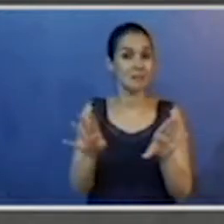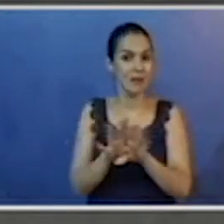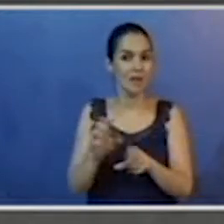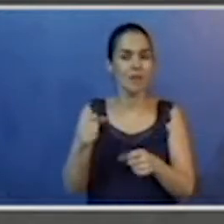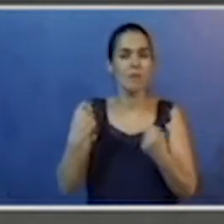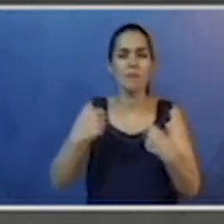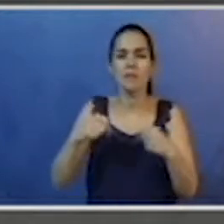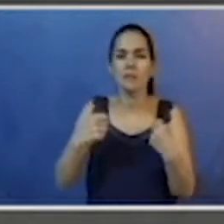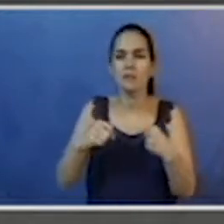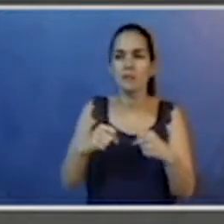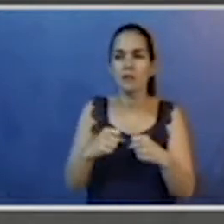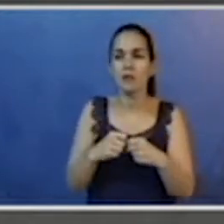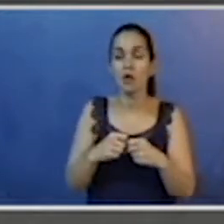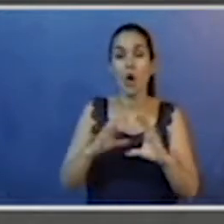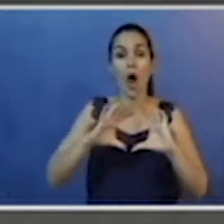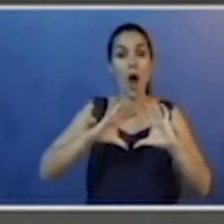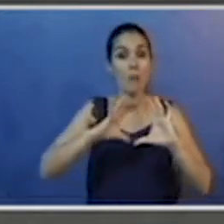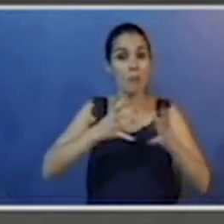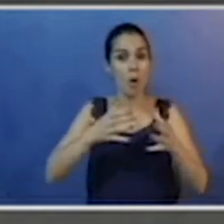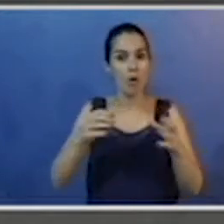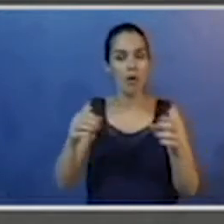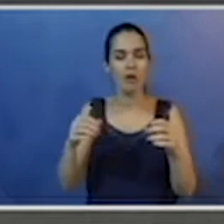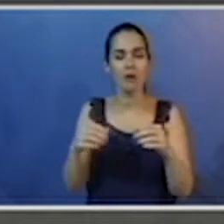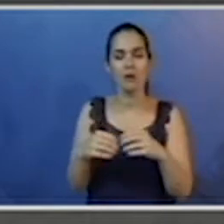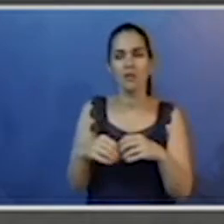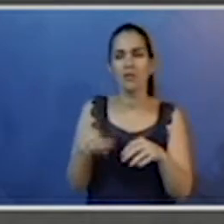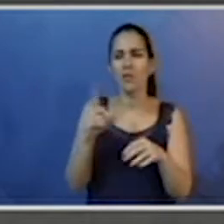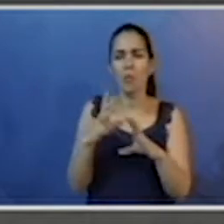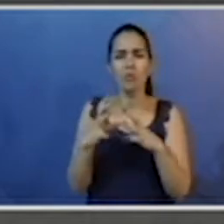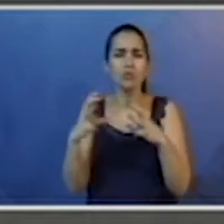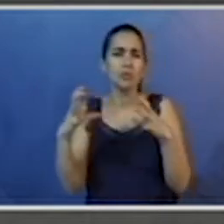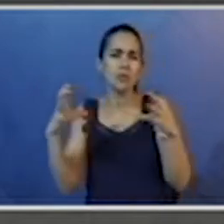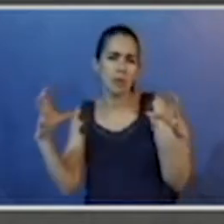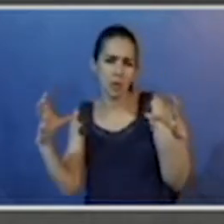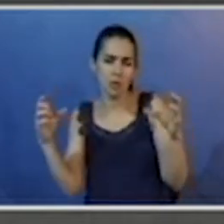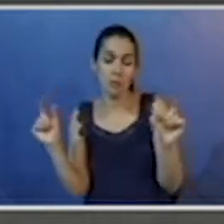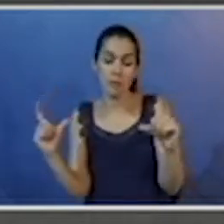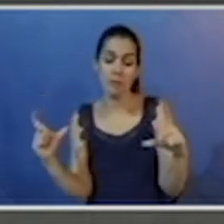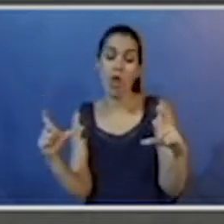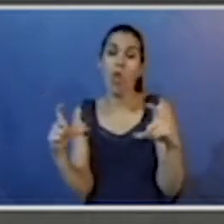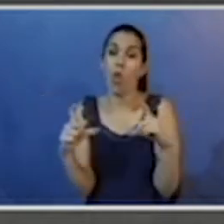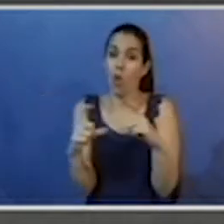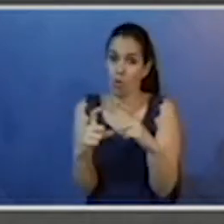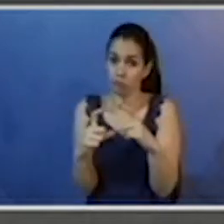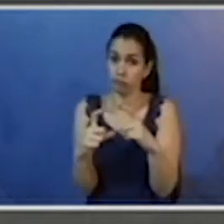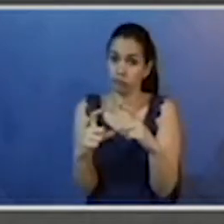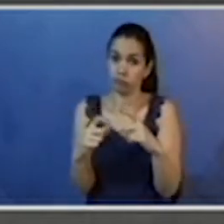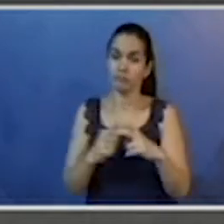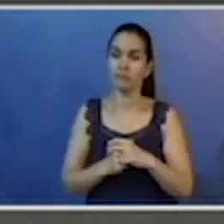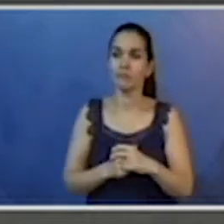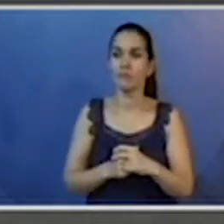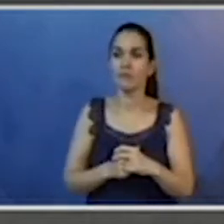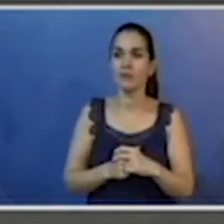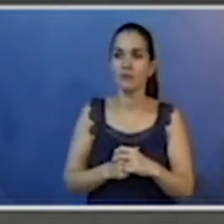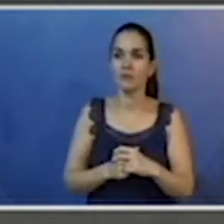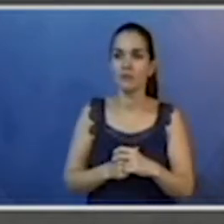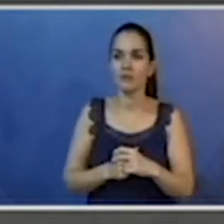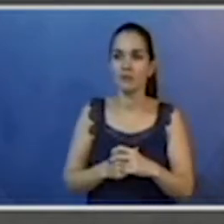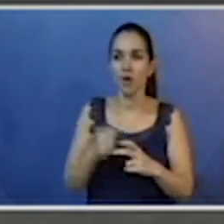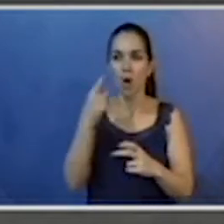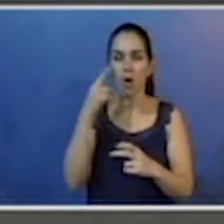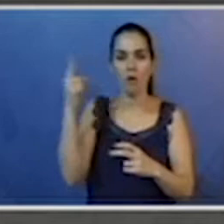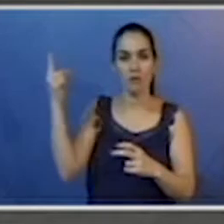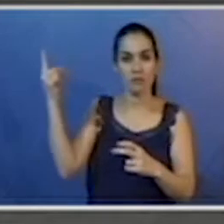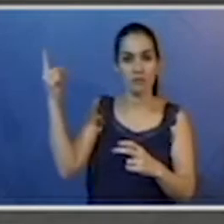de uma bola média aqui eu trouxe uma bola de plástico tá uma bola de borracha